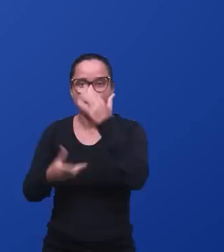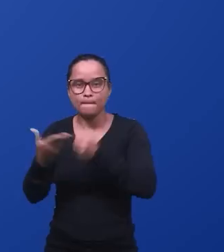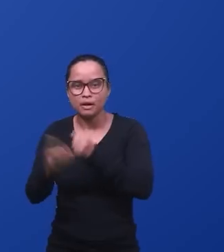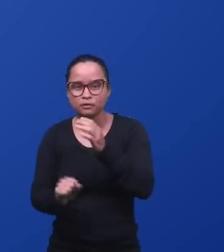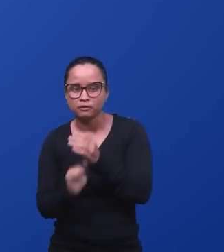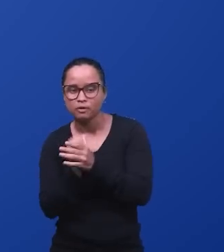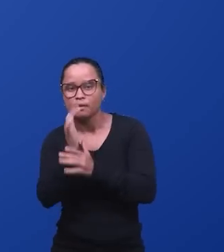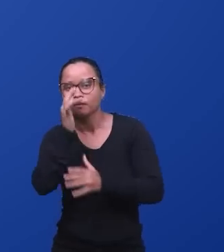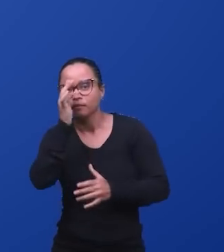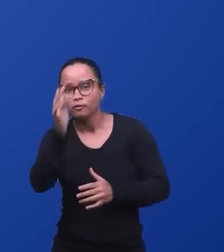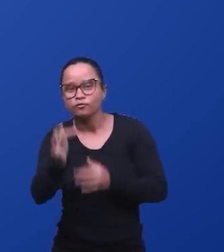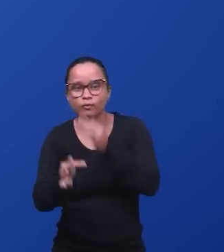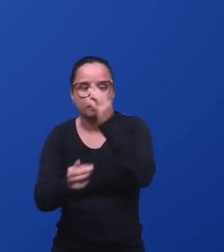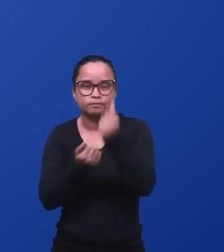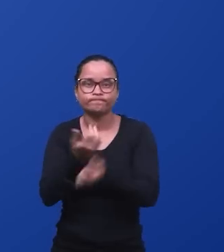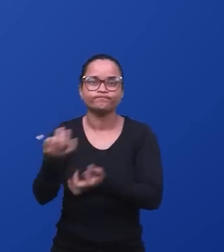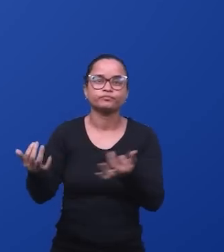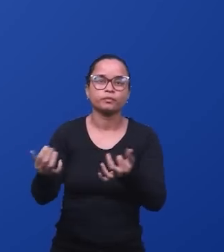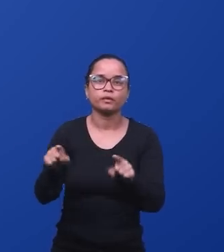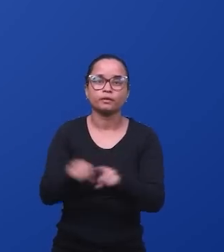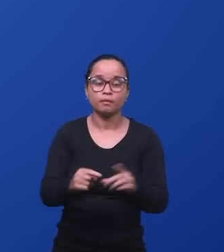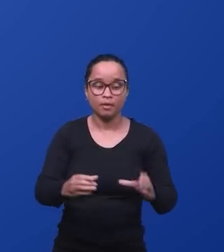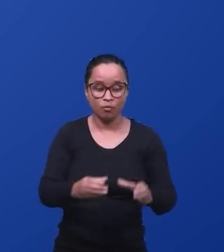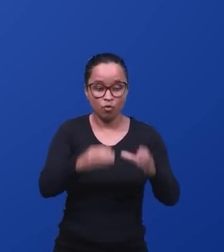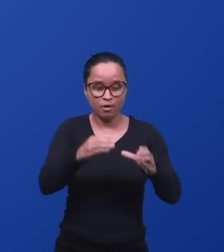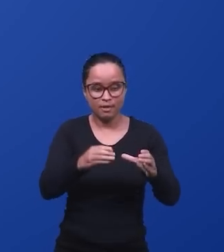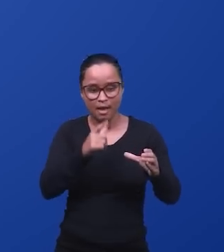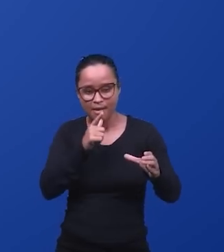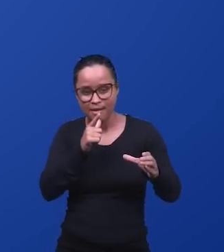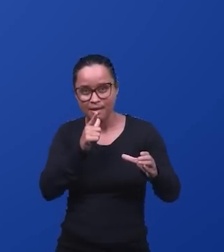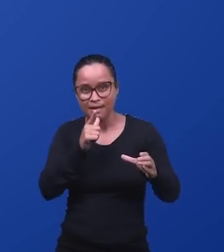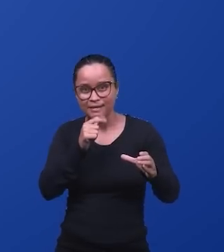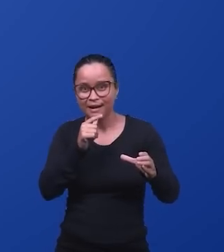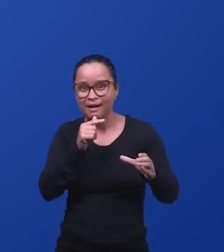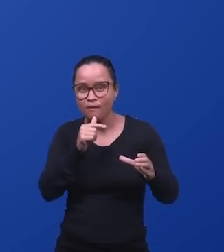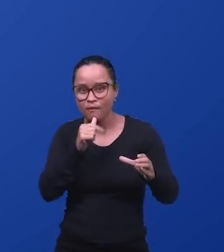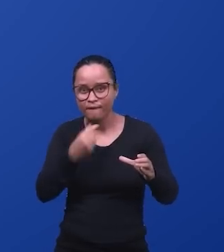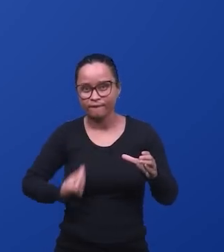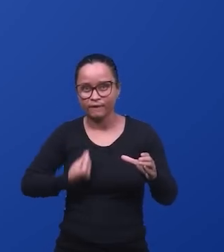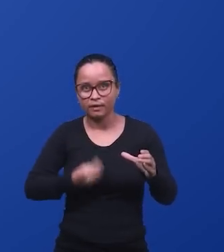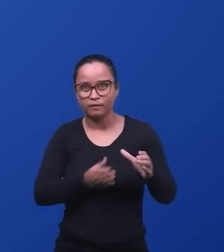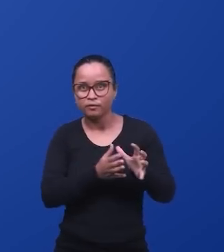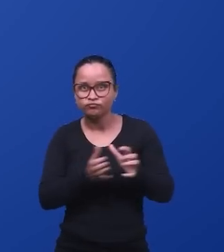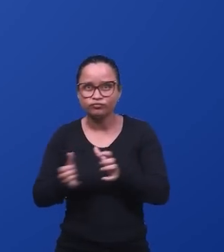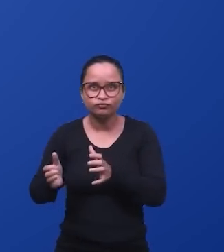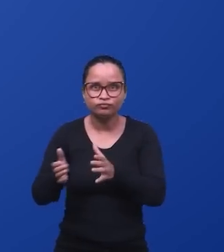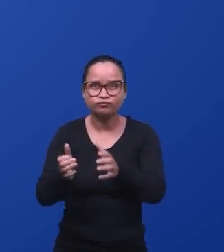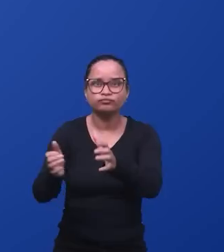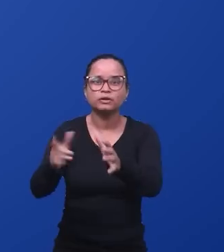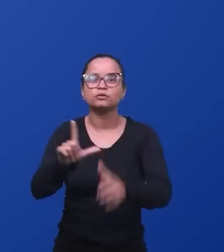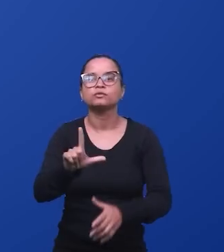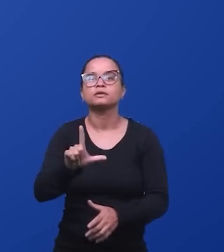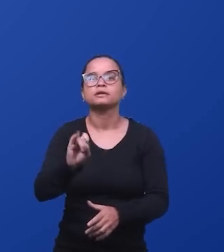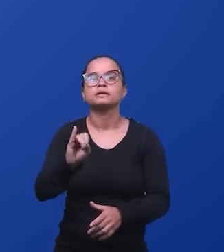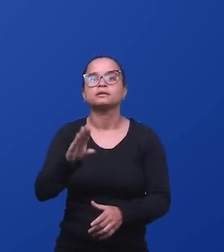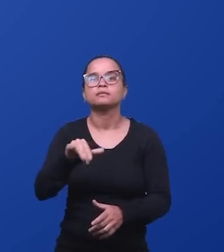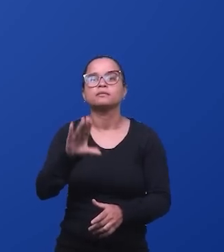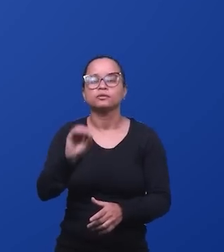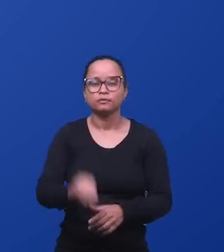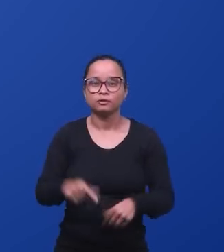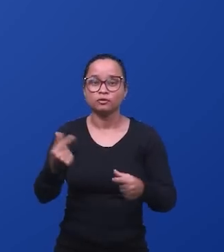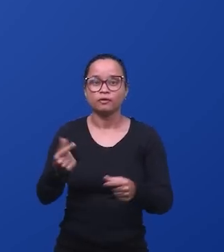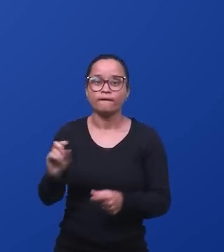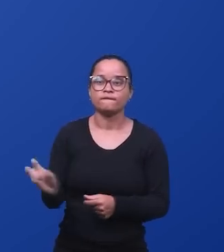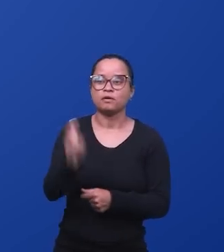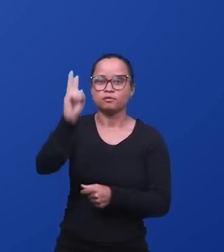jardins, poço das águas vivas que correm do Líbano. É a revelação do Senhor, meus irmãos. Temos que valorizar